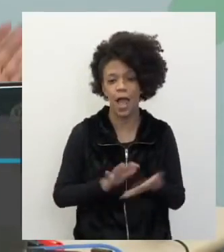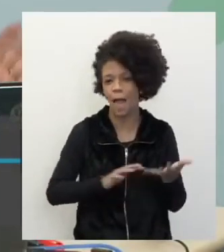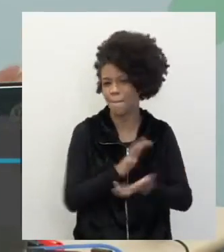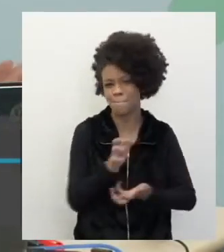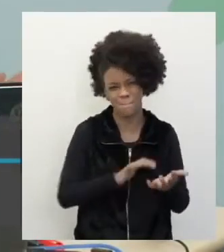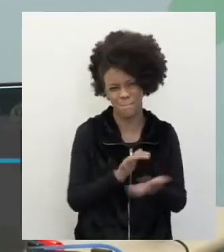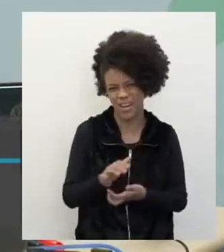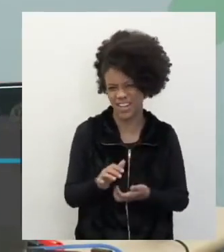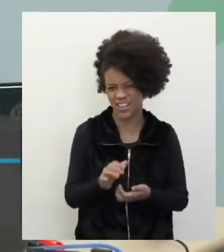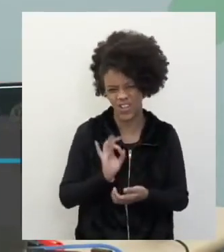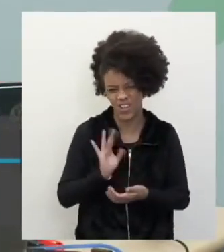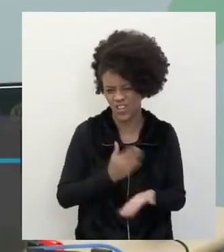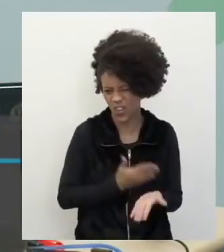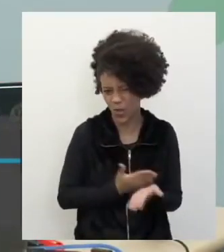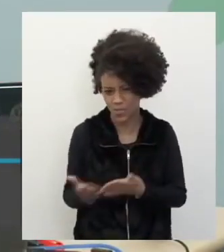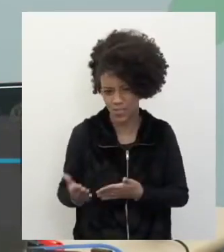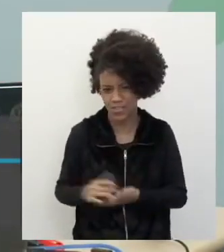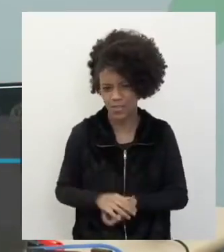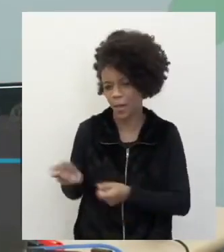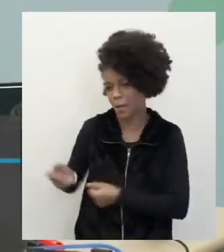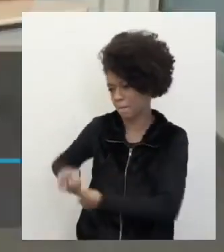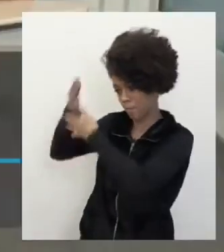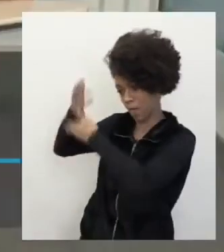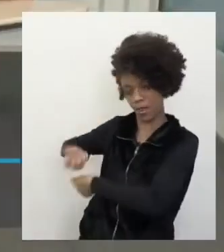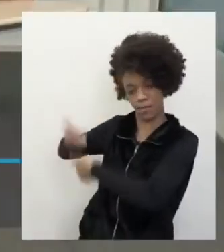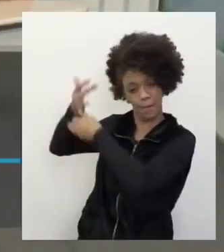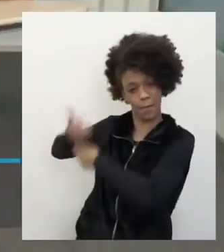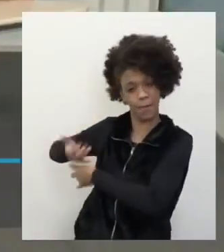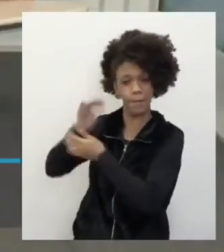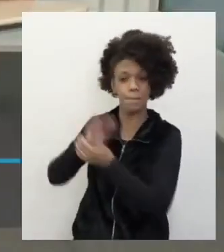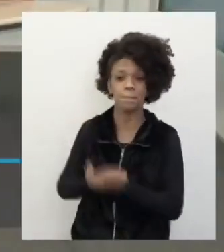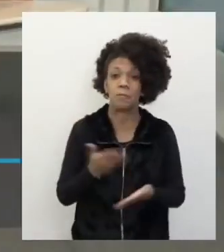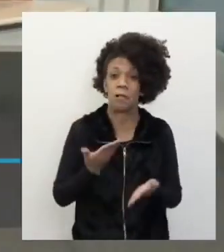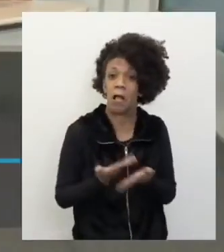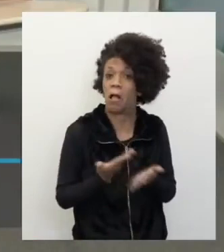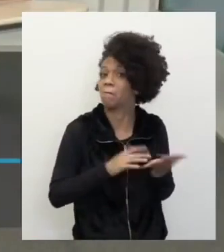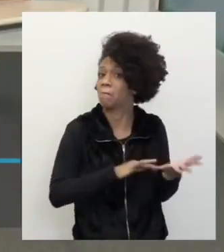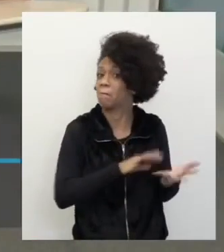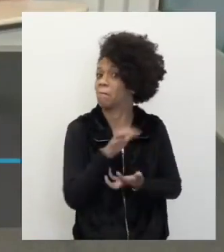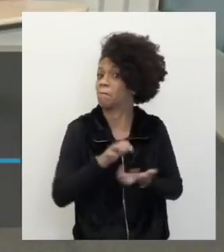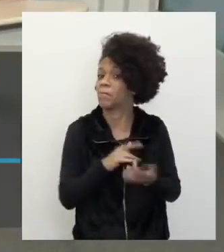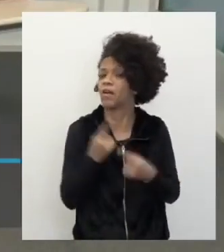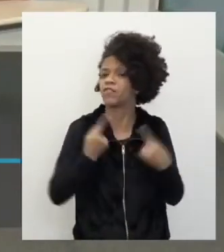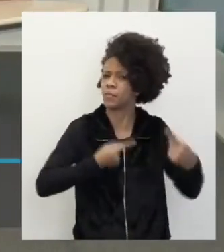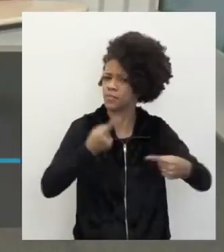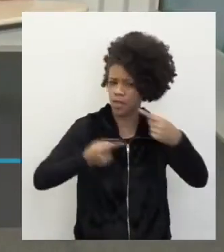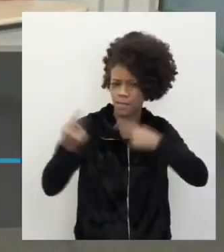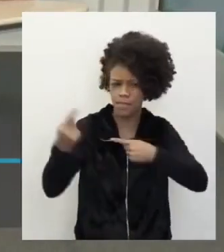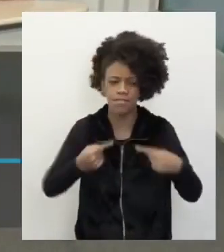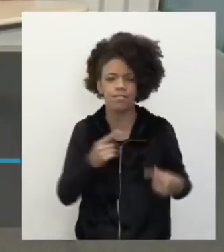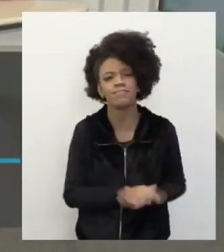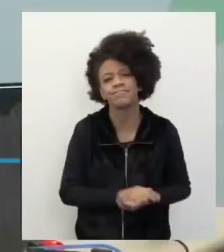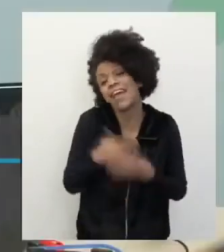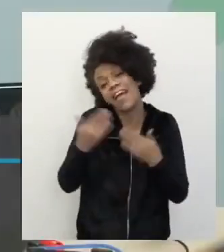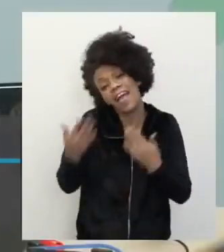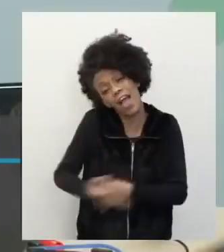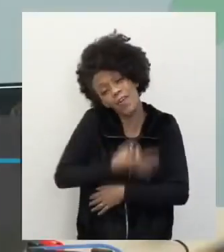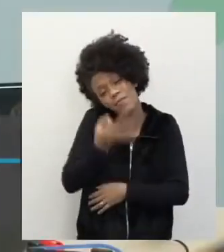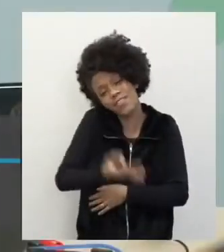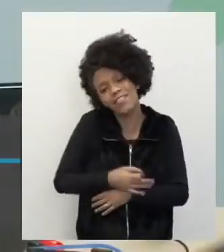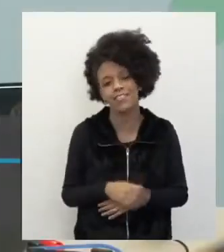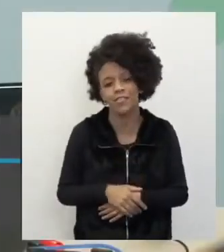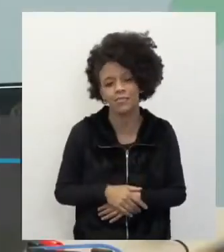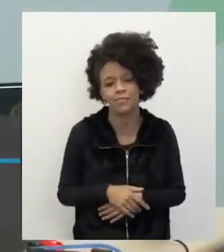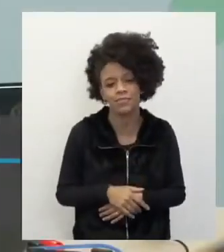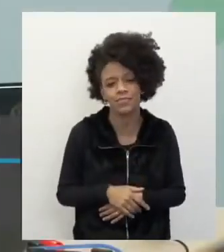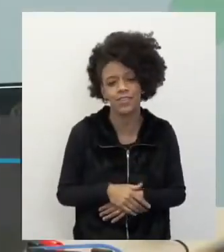começando, tá sentindo, tá fervendo o chat, tá fervendo aqui. Tá fervendo e aulas de polêmicas, né? Sim. Vamos debater muito mais. A argumentação é assim, não é? Não fique com